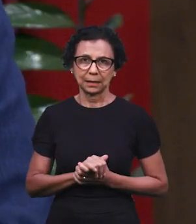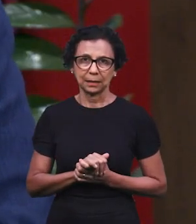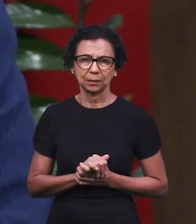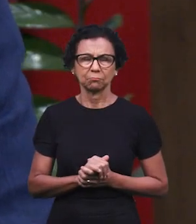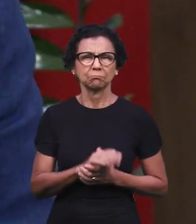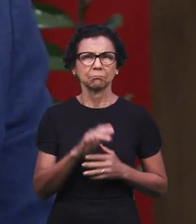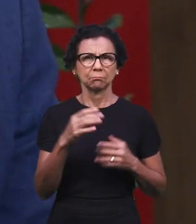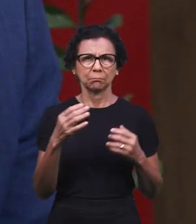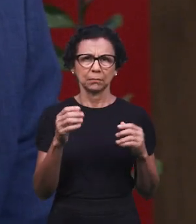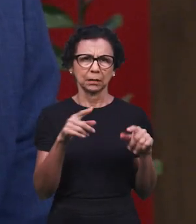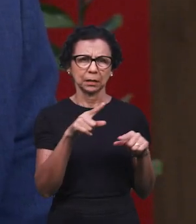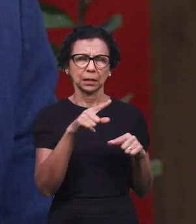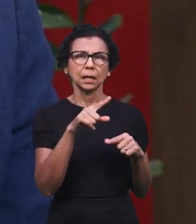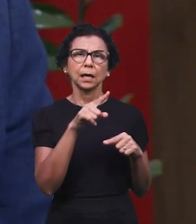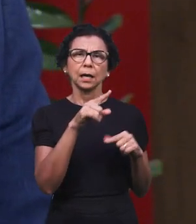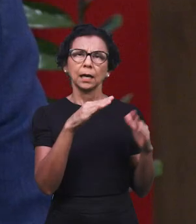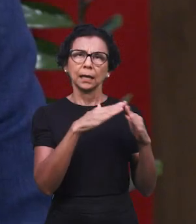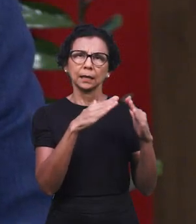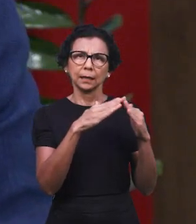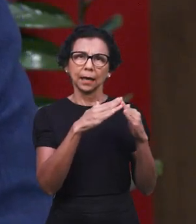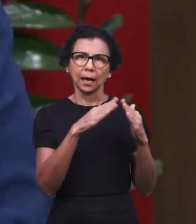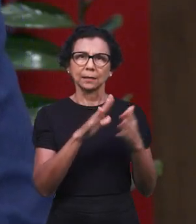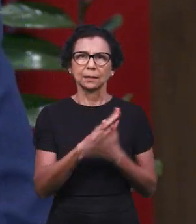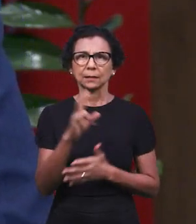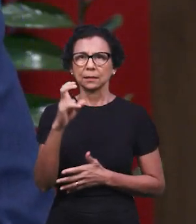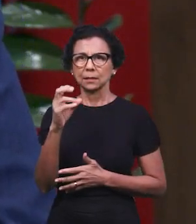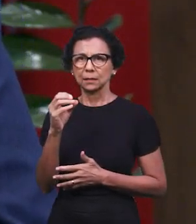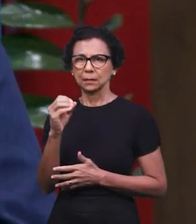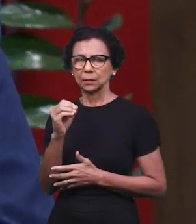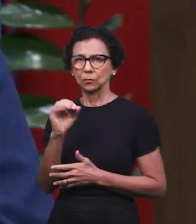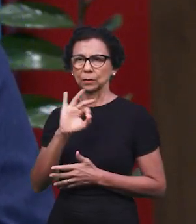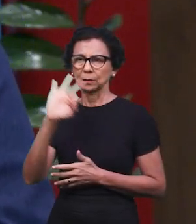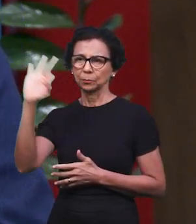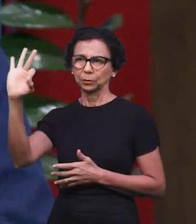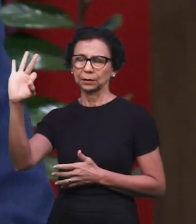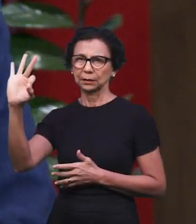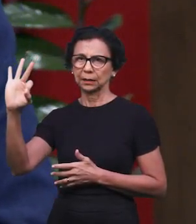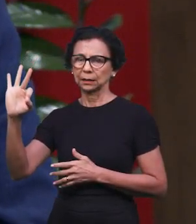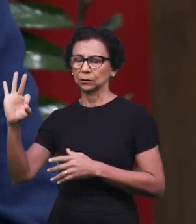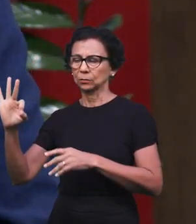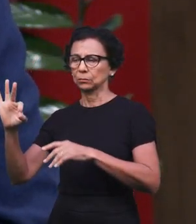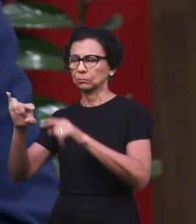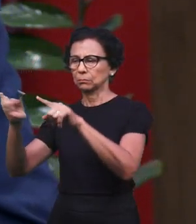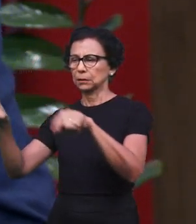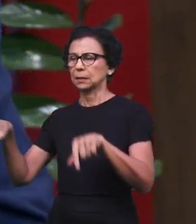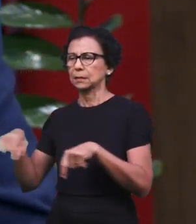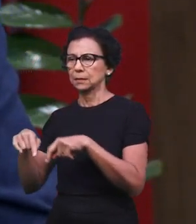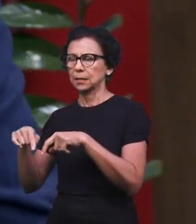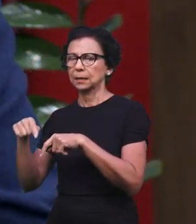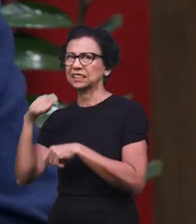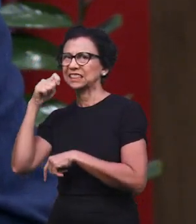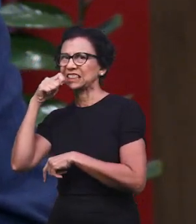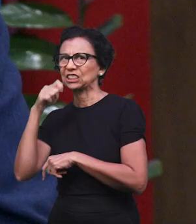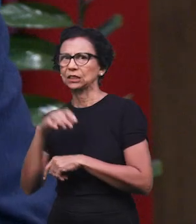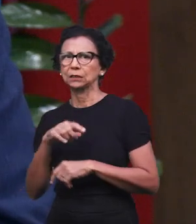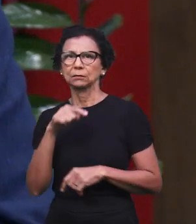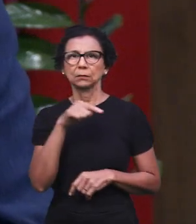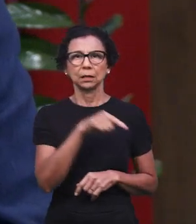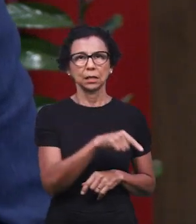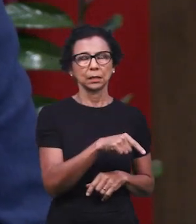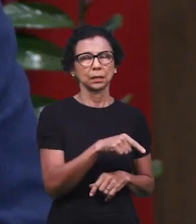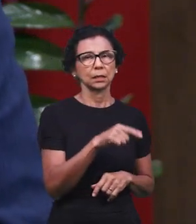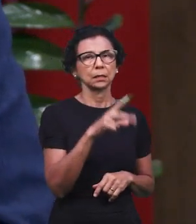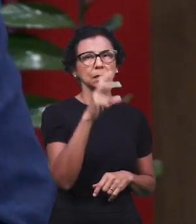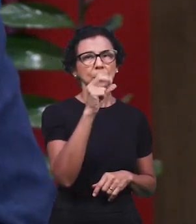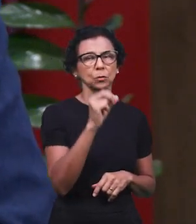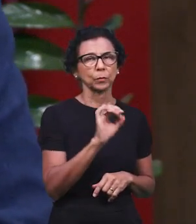combinação 50% o consultório, 50% o paciente, né? Demora um pouquinho mais, né, doutora? E nós temos o